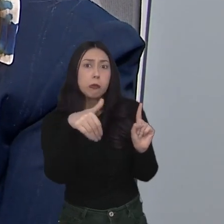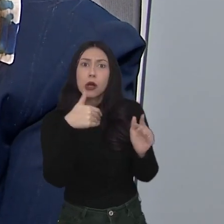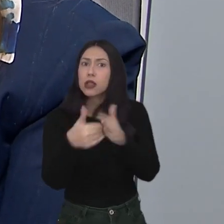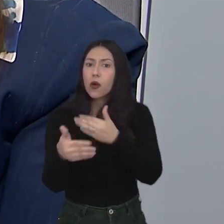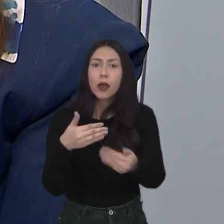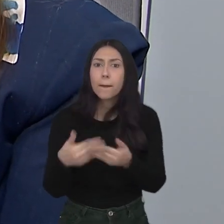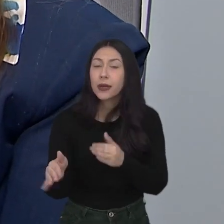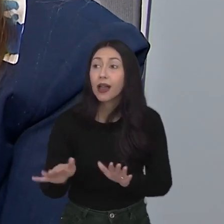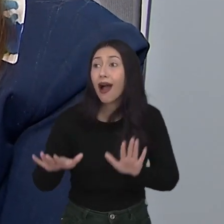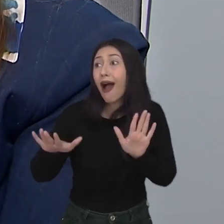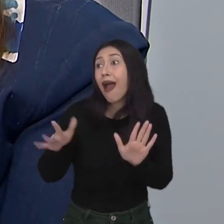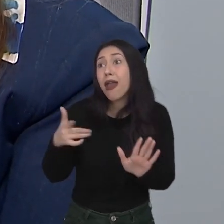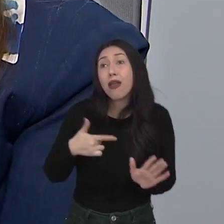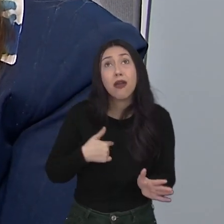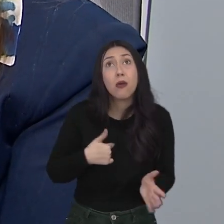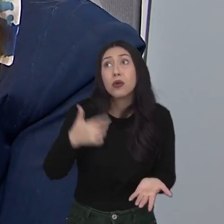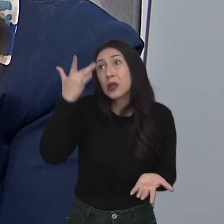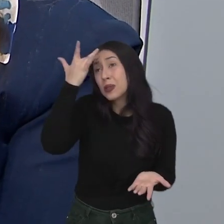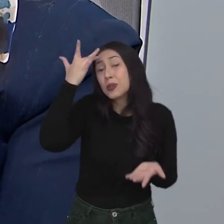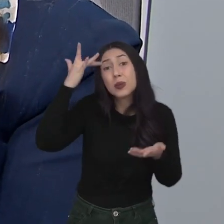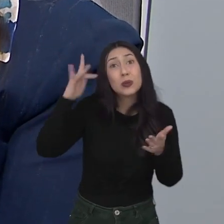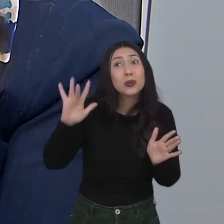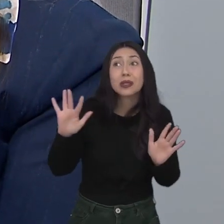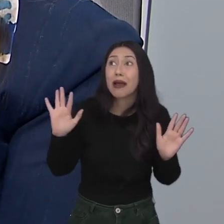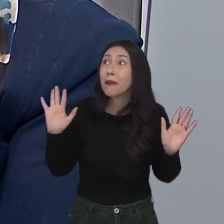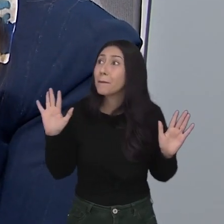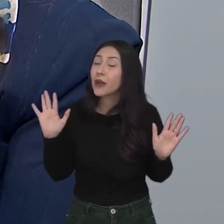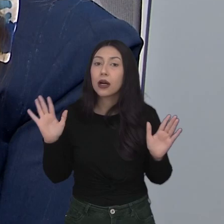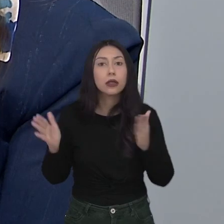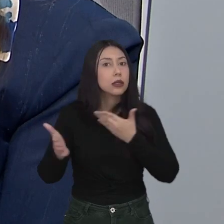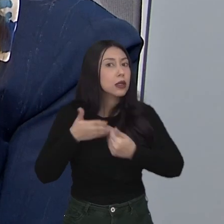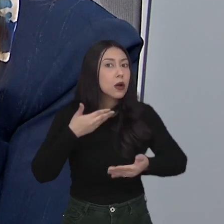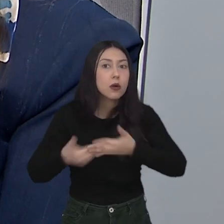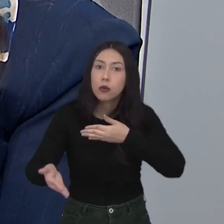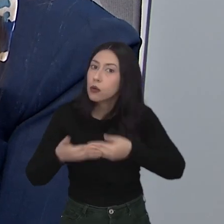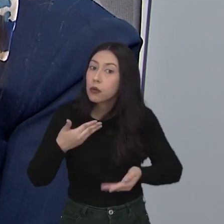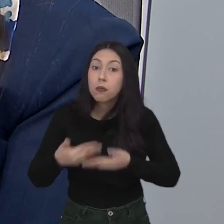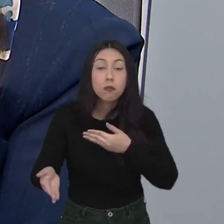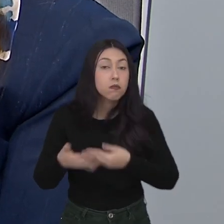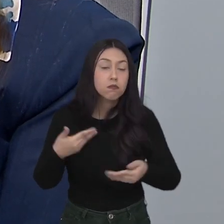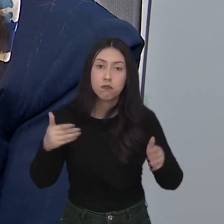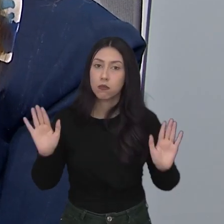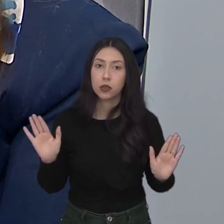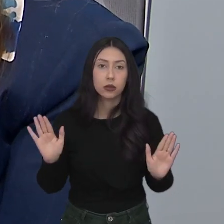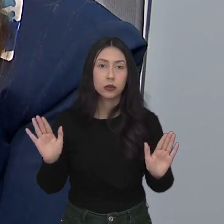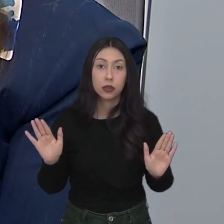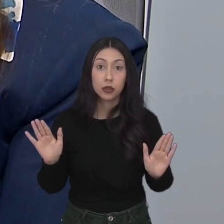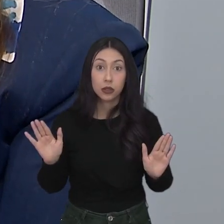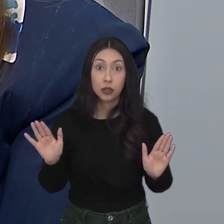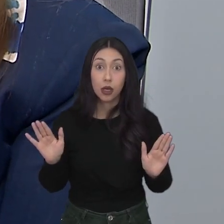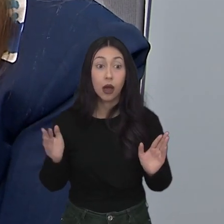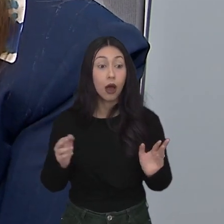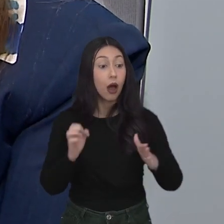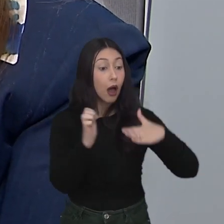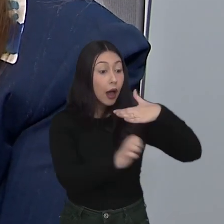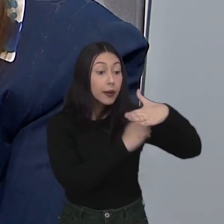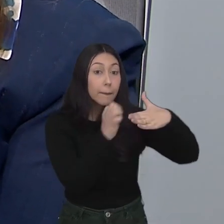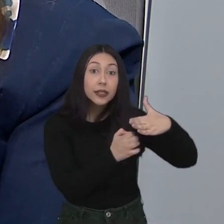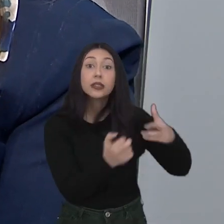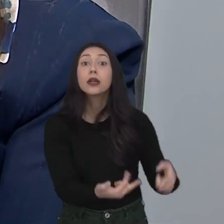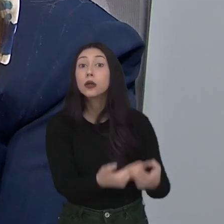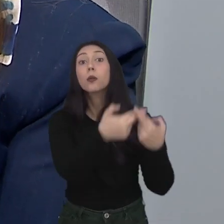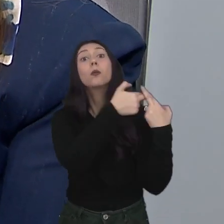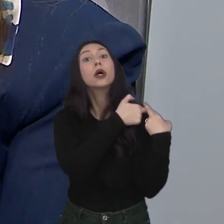culpa. Então, não adianta falar se foi sem querer, se foi de propósito ou não, se não sabia. Isso não importa.